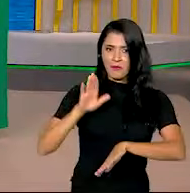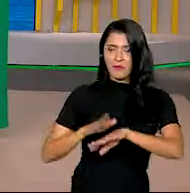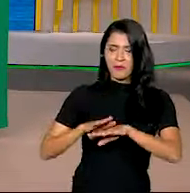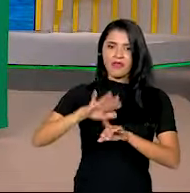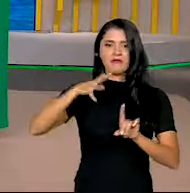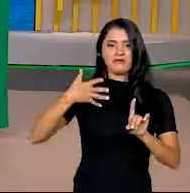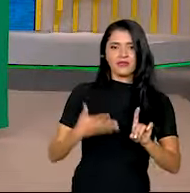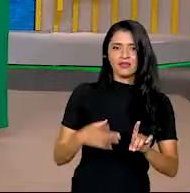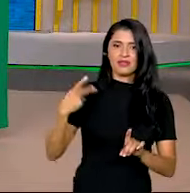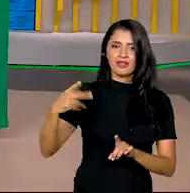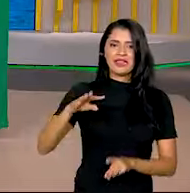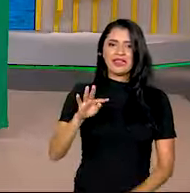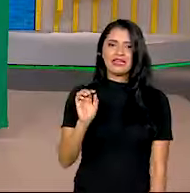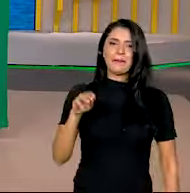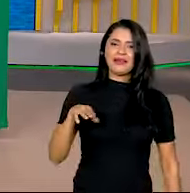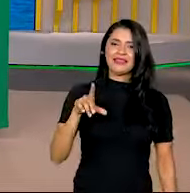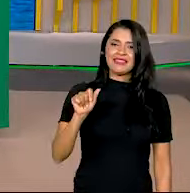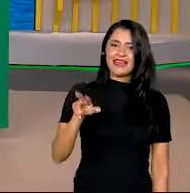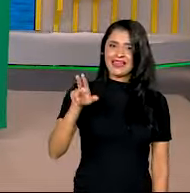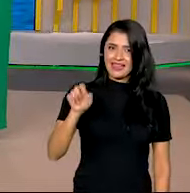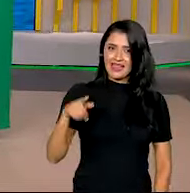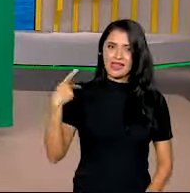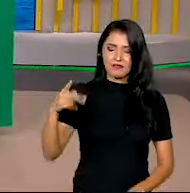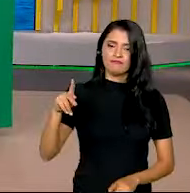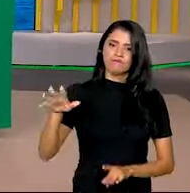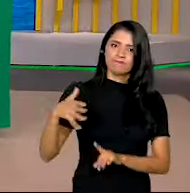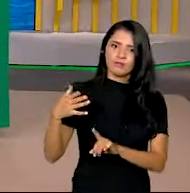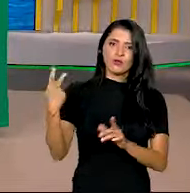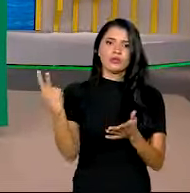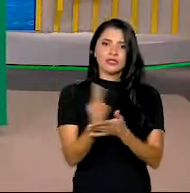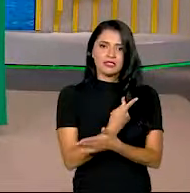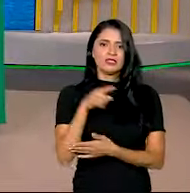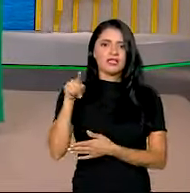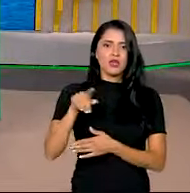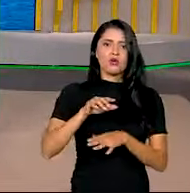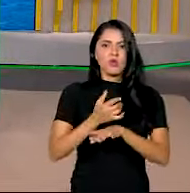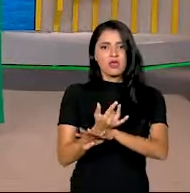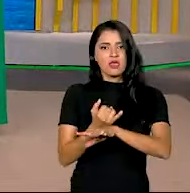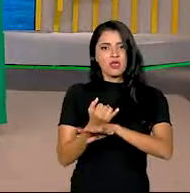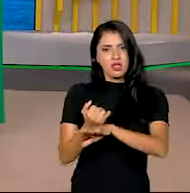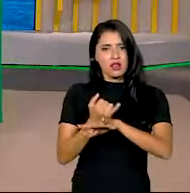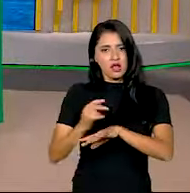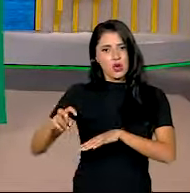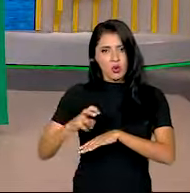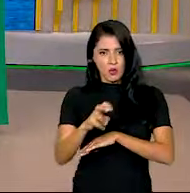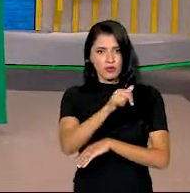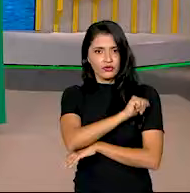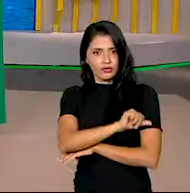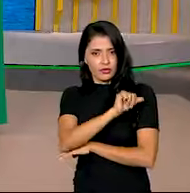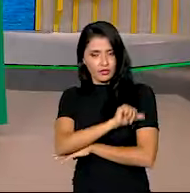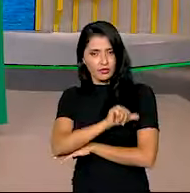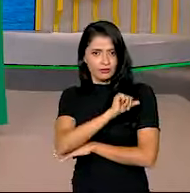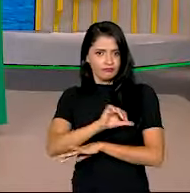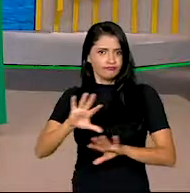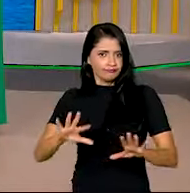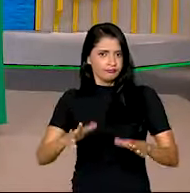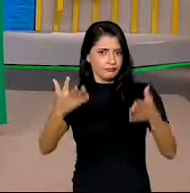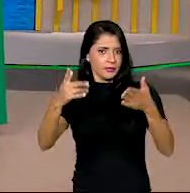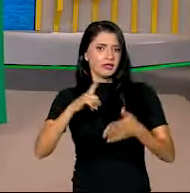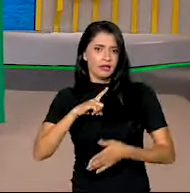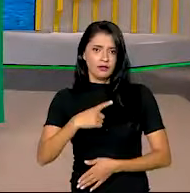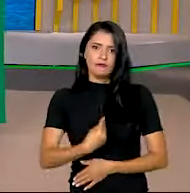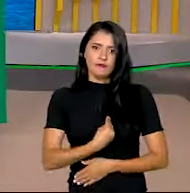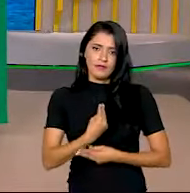o almirante Tamandaré. Este evento ocorreu na base naval da Ilha das Cobras, no Rio de Janeiro. E a cerimônia contou ainda